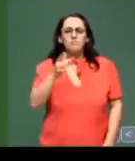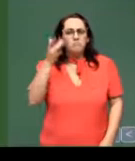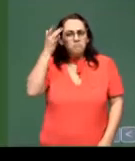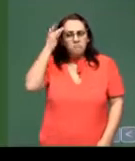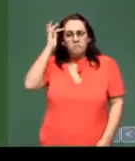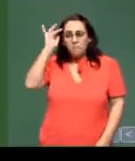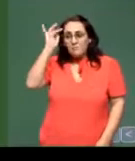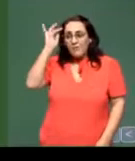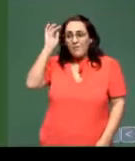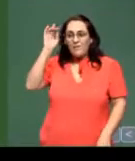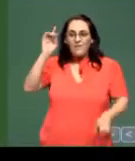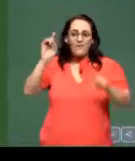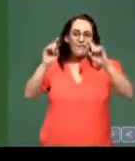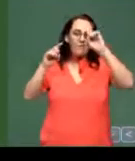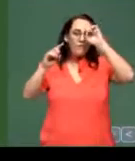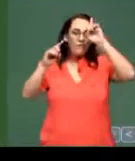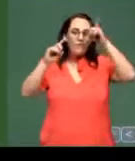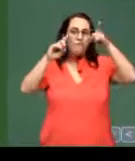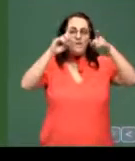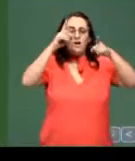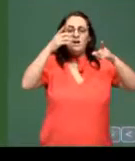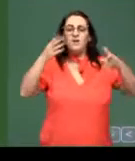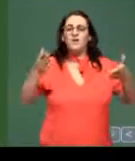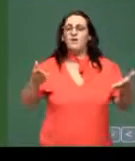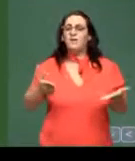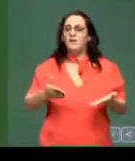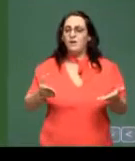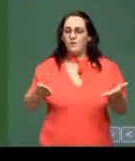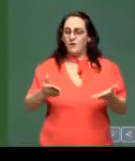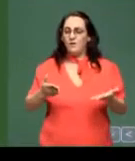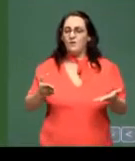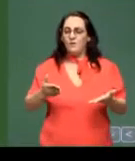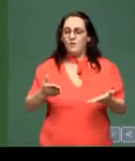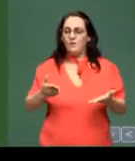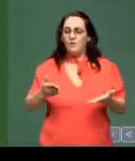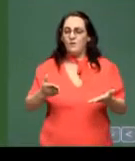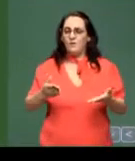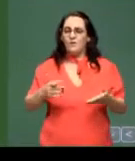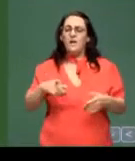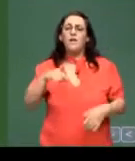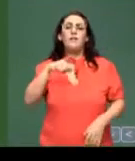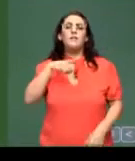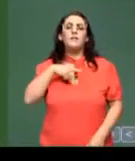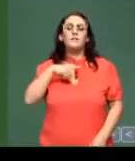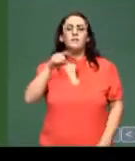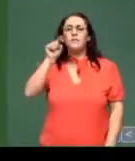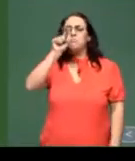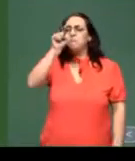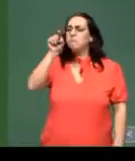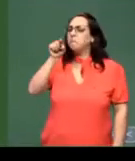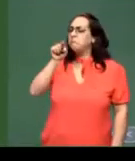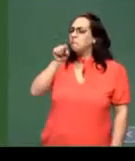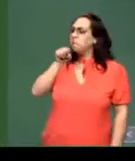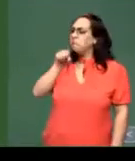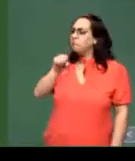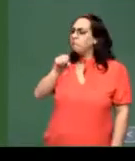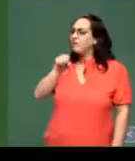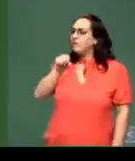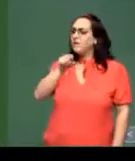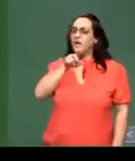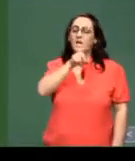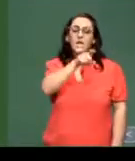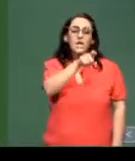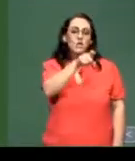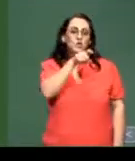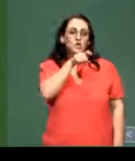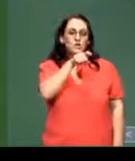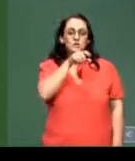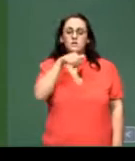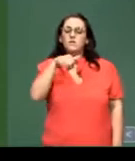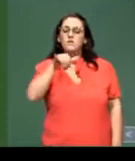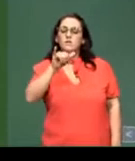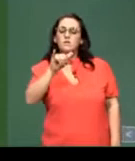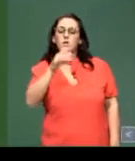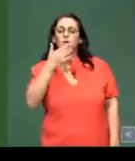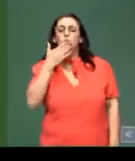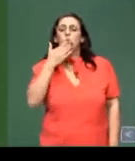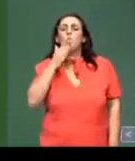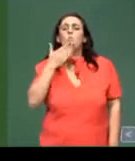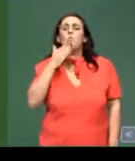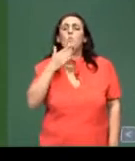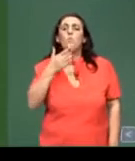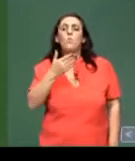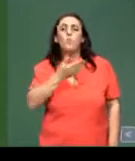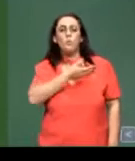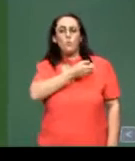sistema de 2 equações e 2 incógnitas, x e y. Poderia ter mais alguma equação? Poderia. Agora, o que